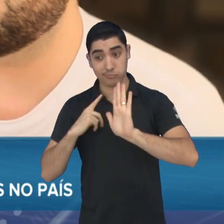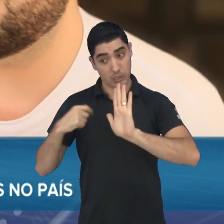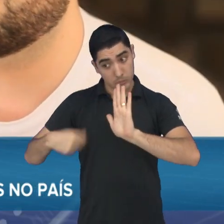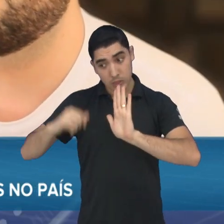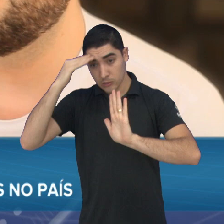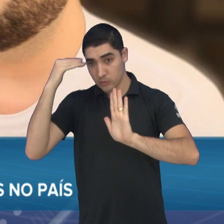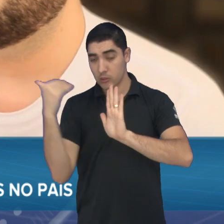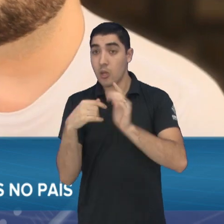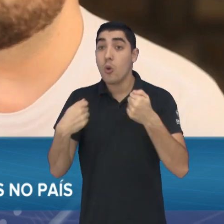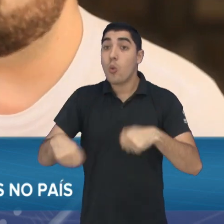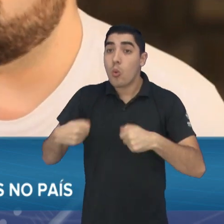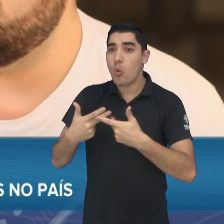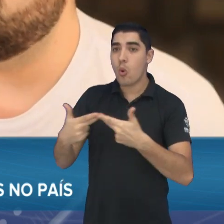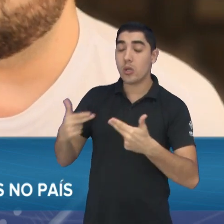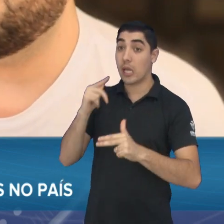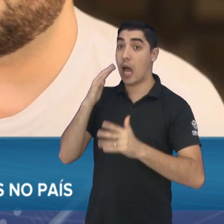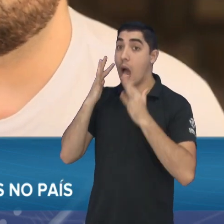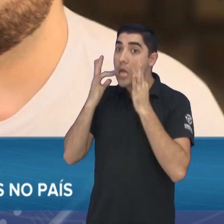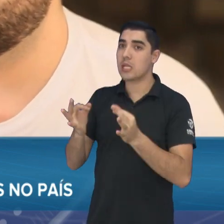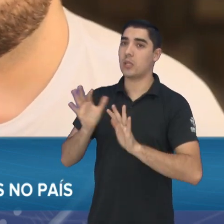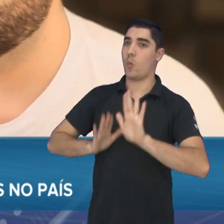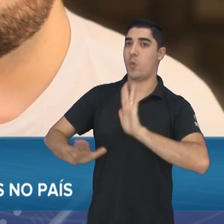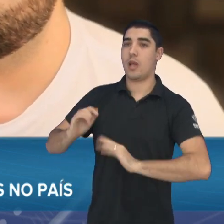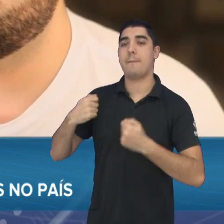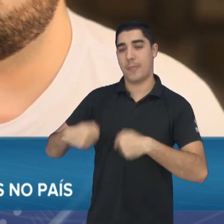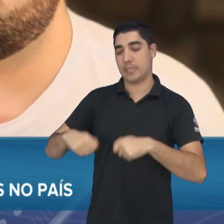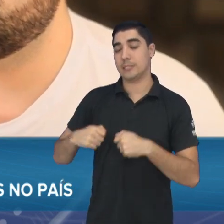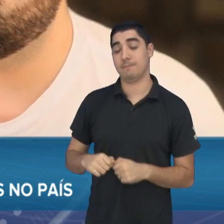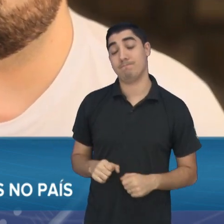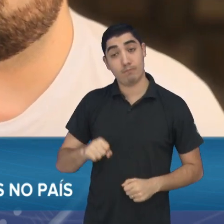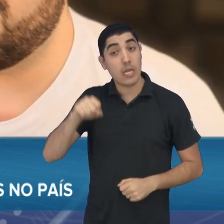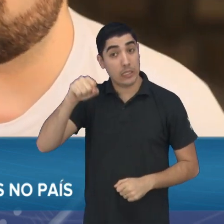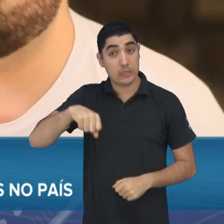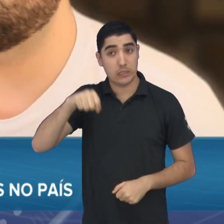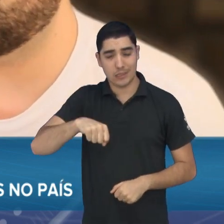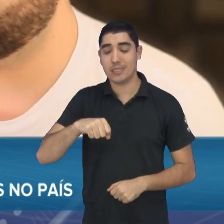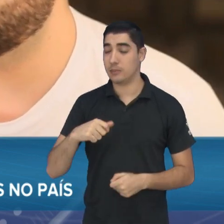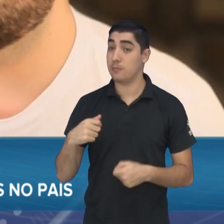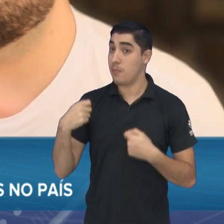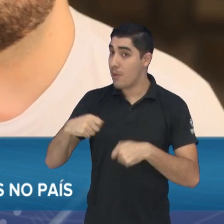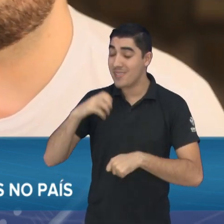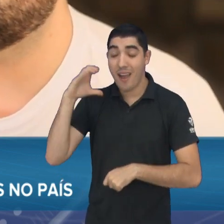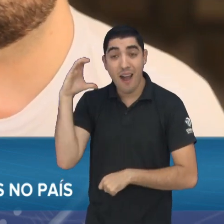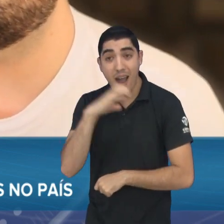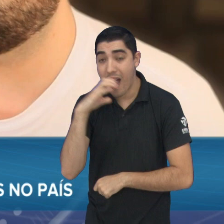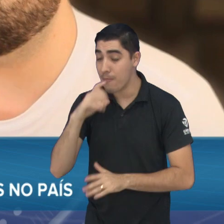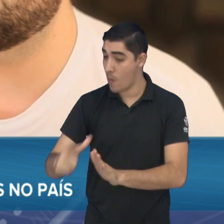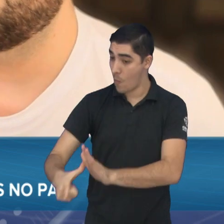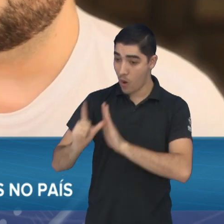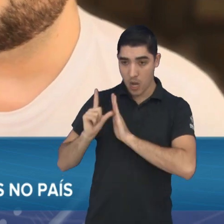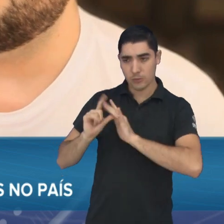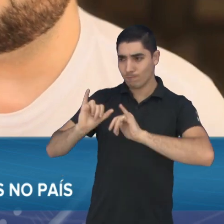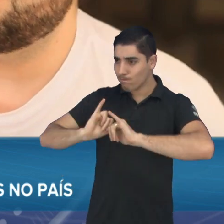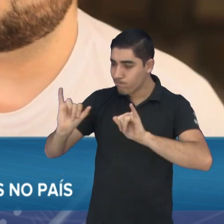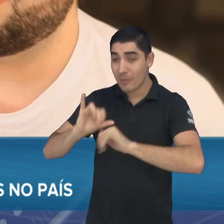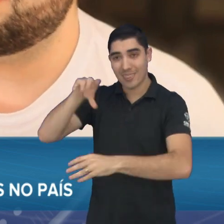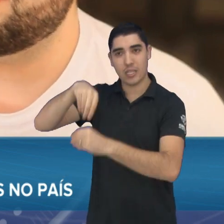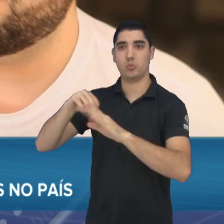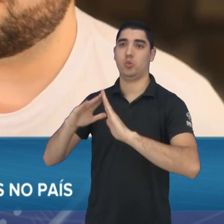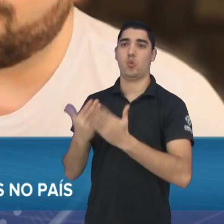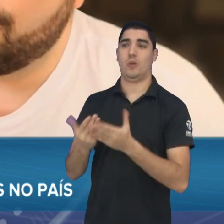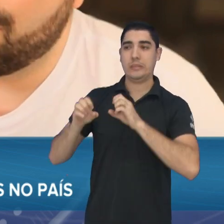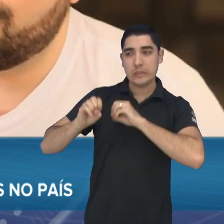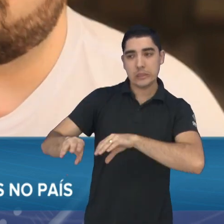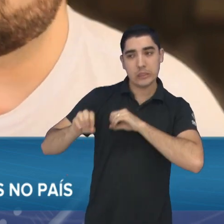prestar atenção. Então, sim, é muito urgente a gente falar sobre letramento digital dentro das escolas. E,